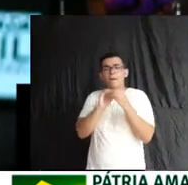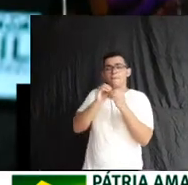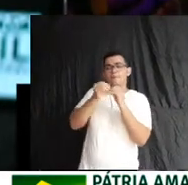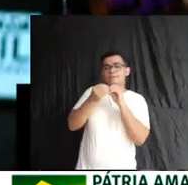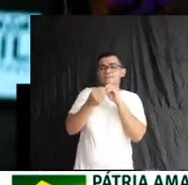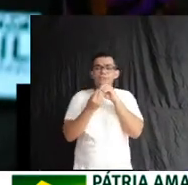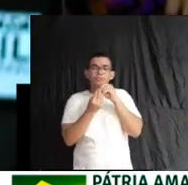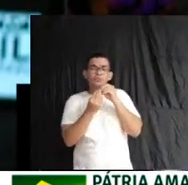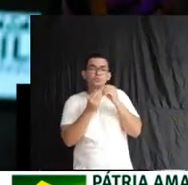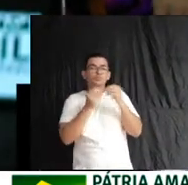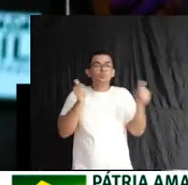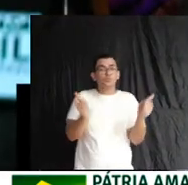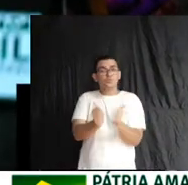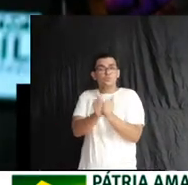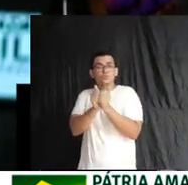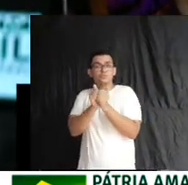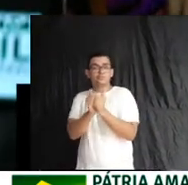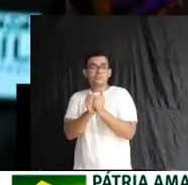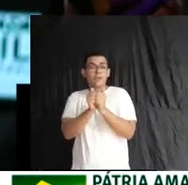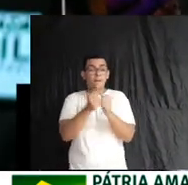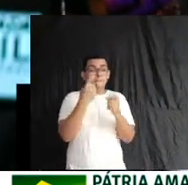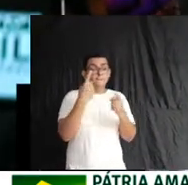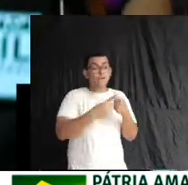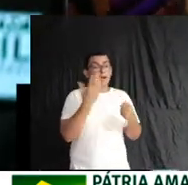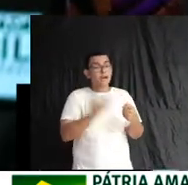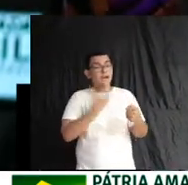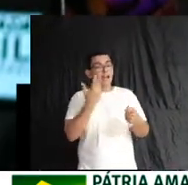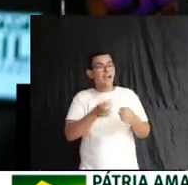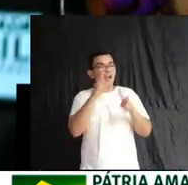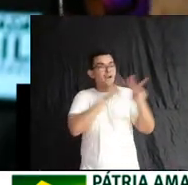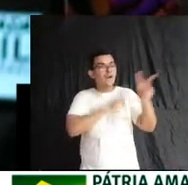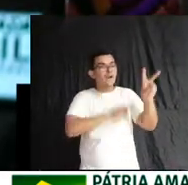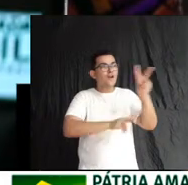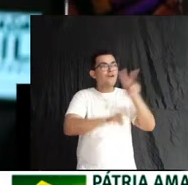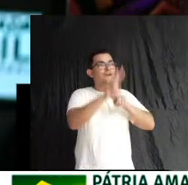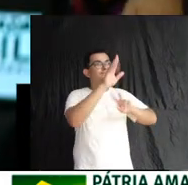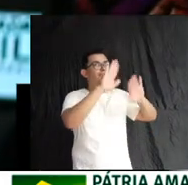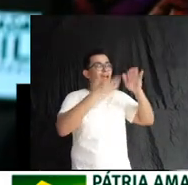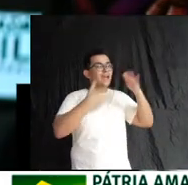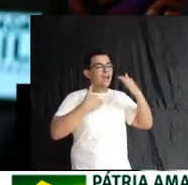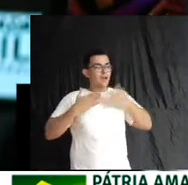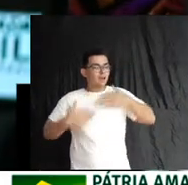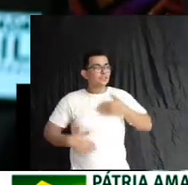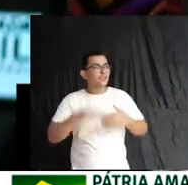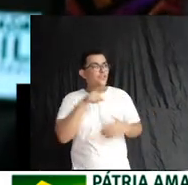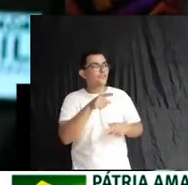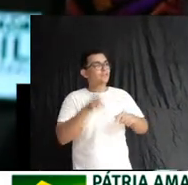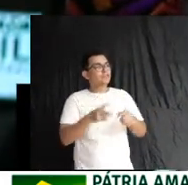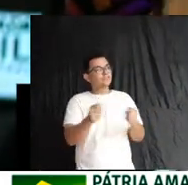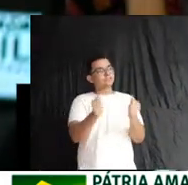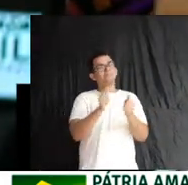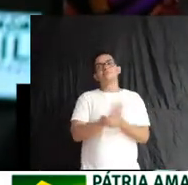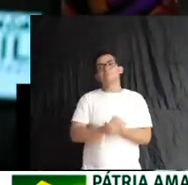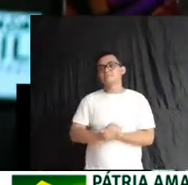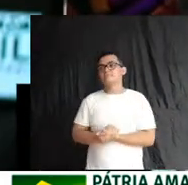tão ruim. Te quero ao vivo e a cores aqui, aqui.